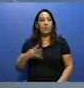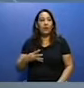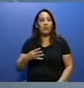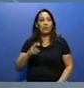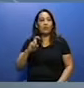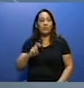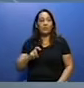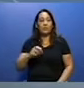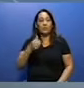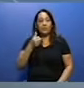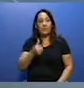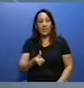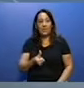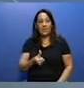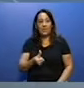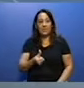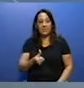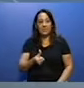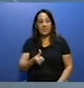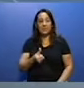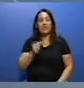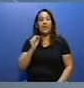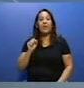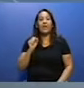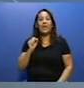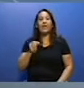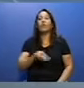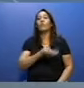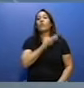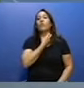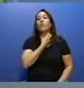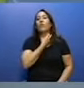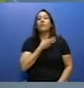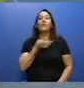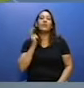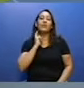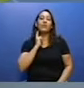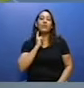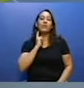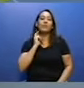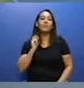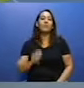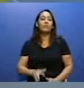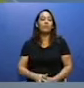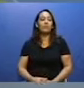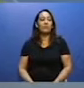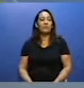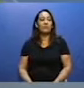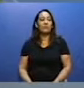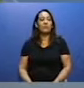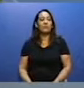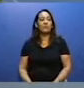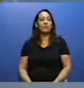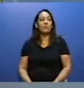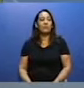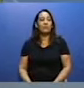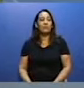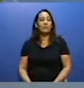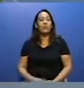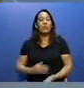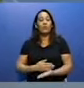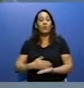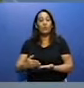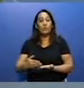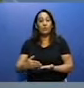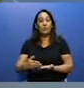quatro, cinco, seis. Quem vem? Ele de novo, o vampirinho. Como nós pensamos? A gente